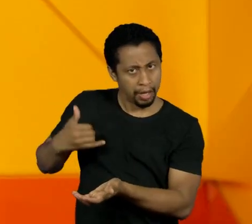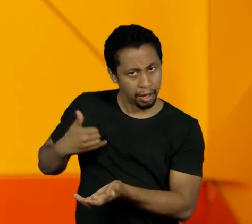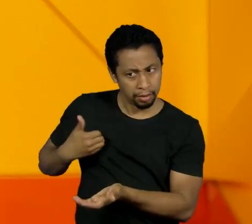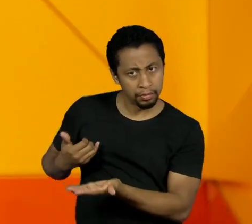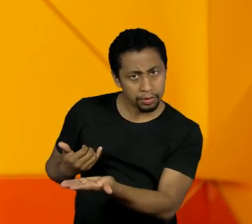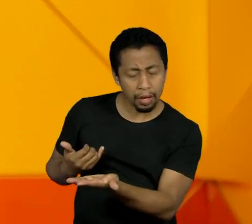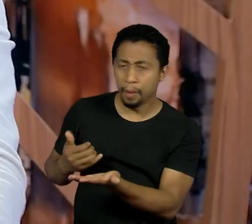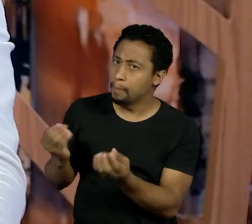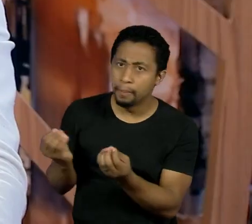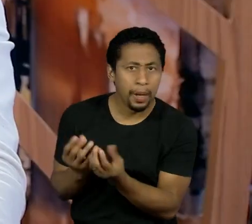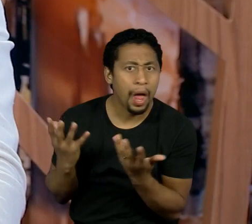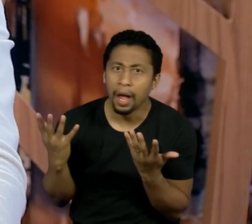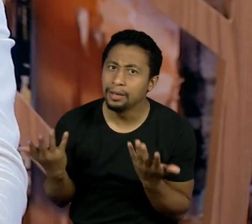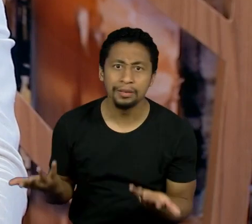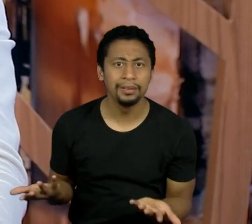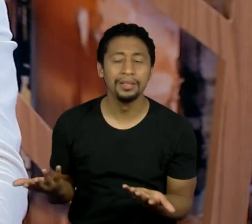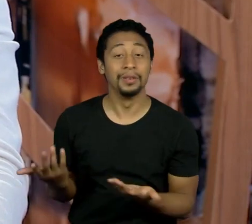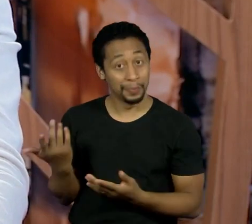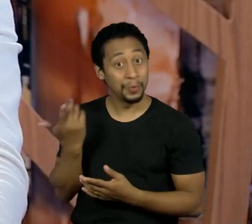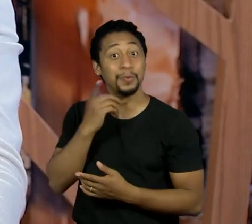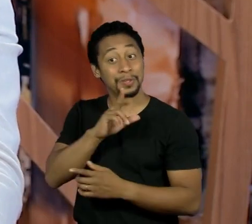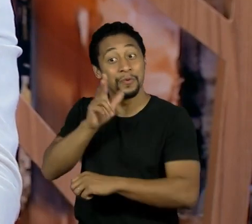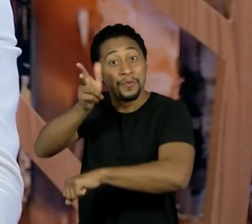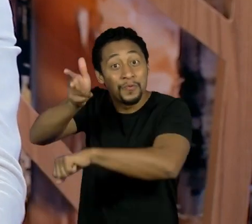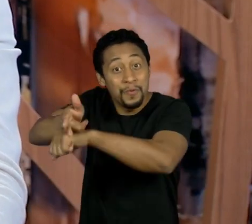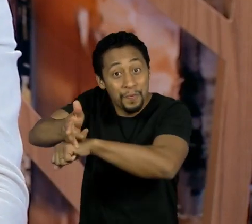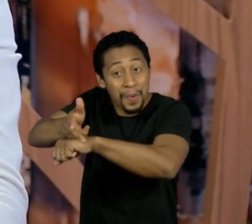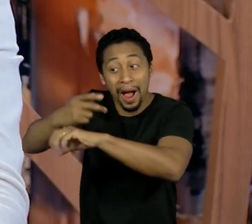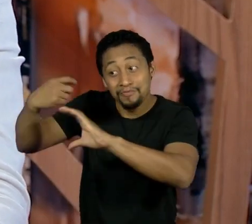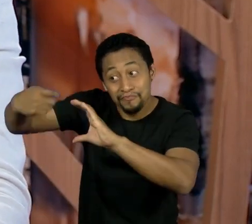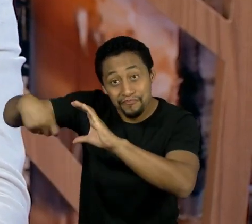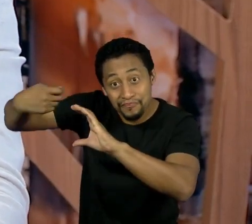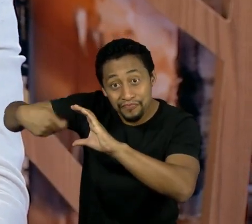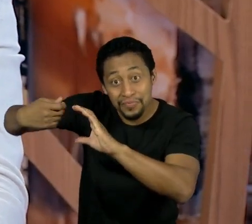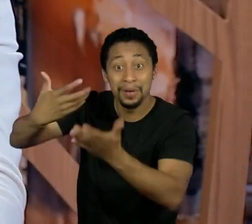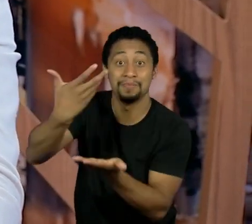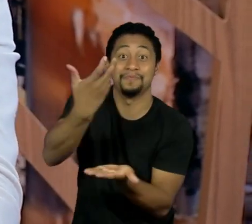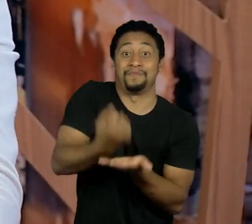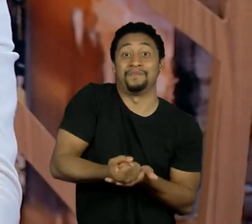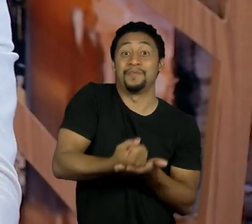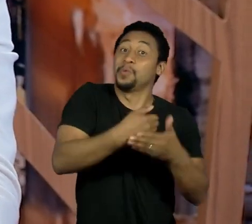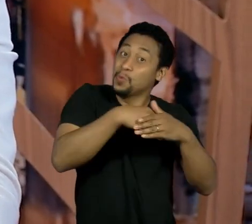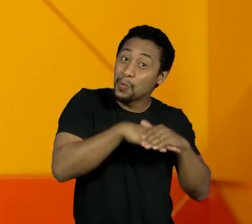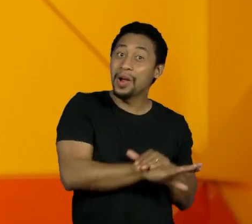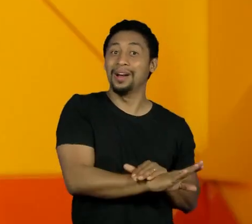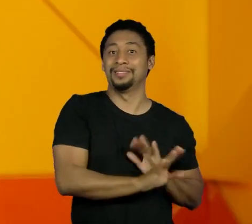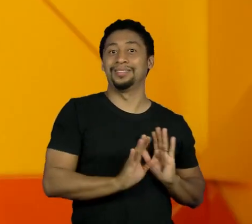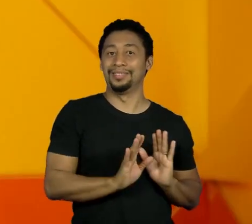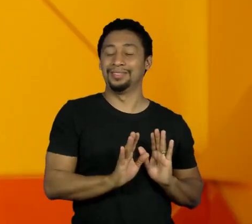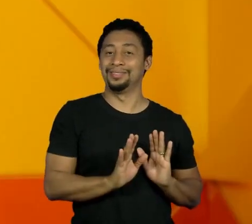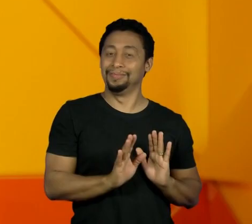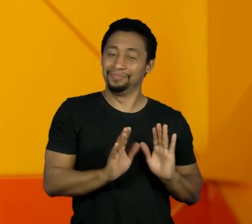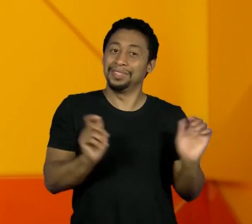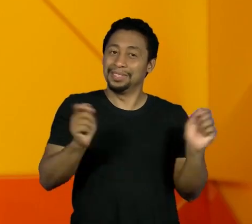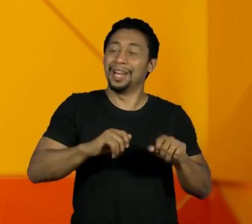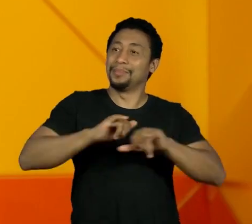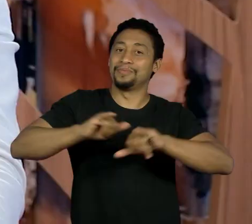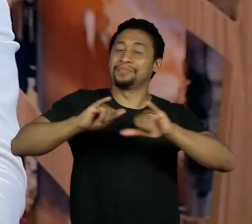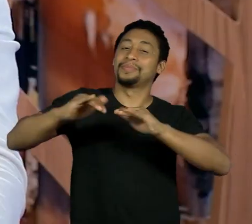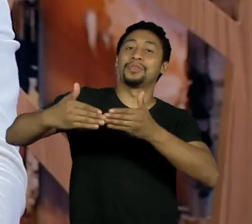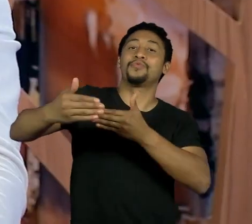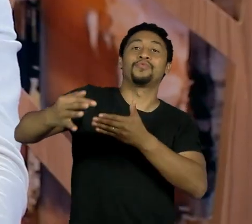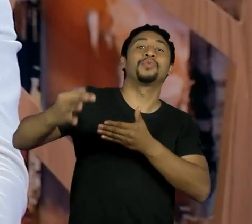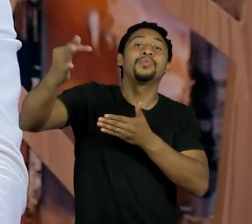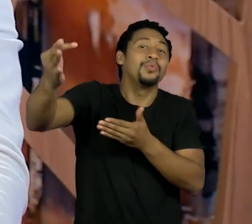ter essa história documentada. Nós, negros e negras do Brasil, nós não temos esse documento. A gente sabe quem foi no máximo nosso avô,